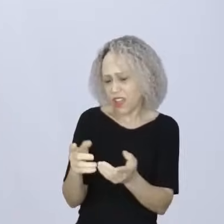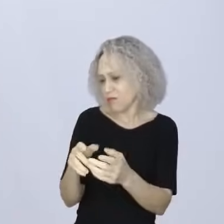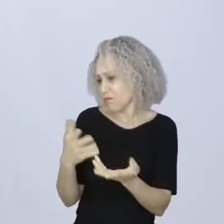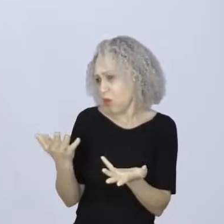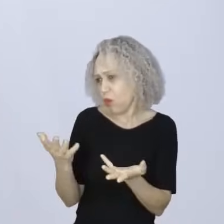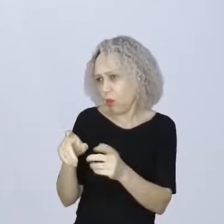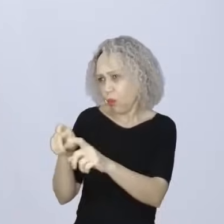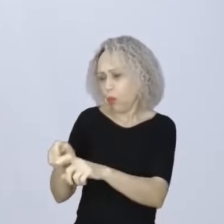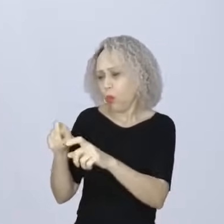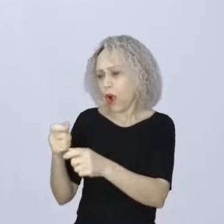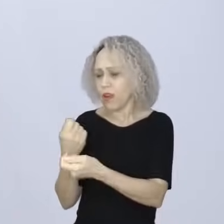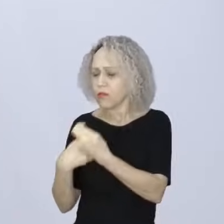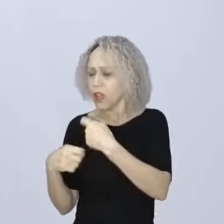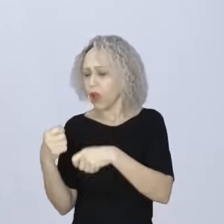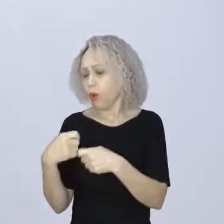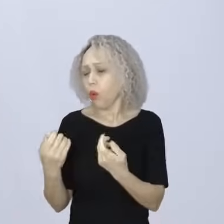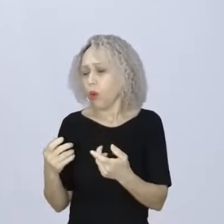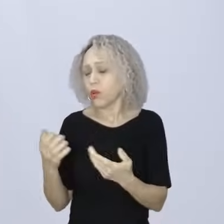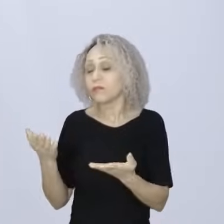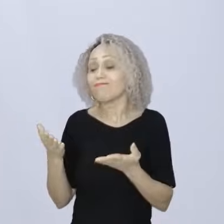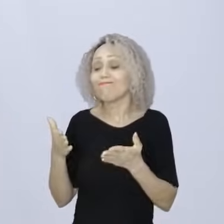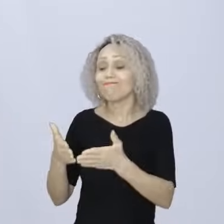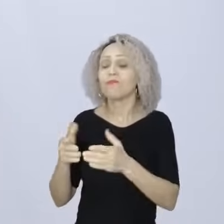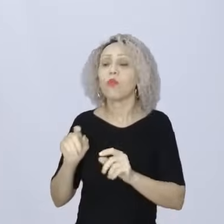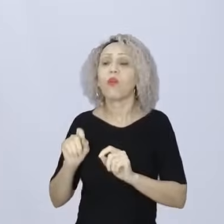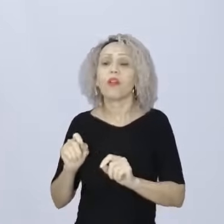agronegócio, eu tenho